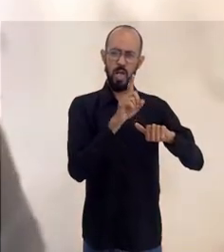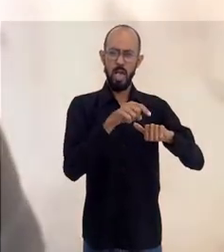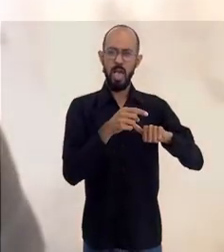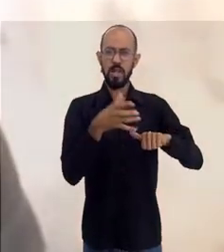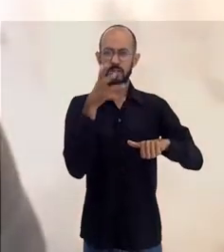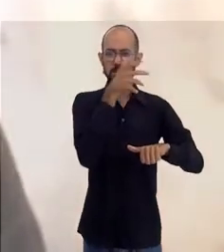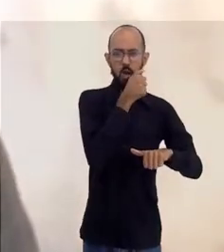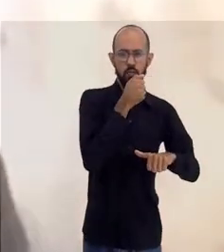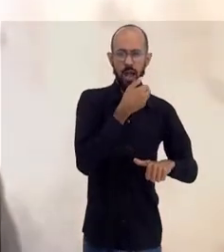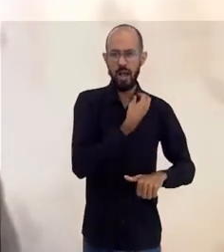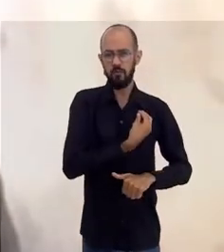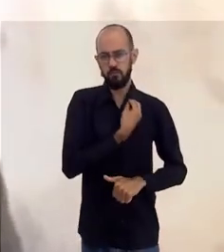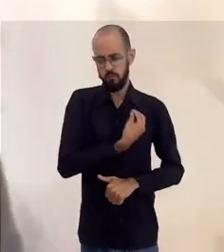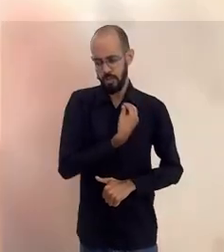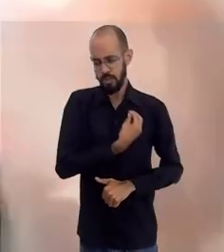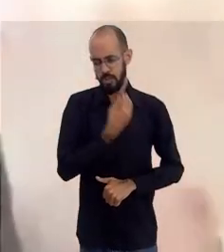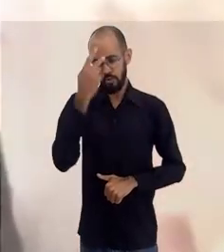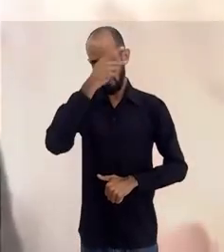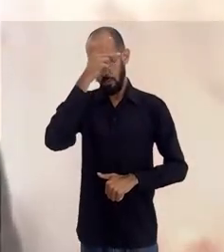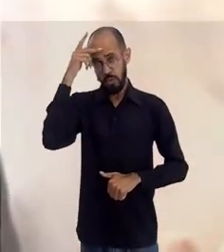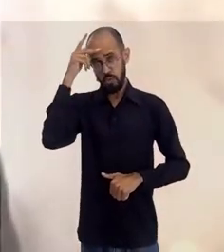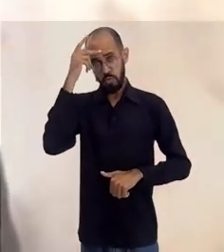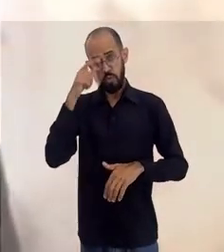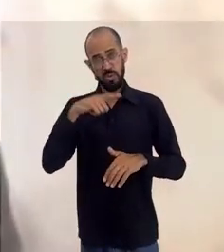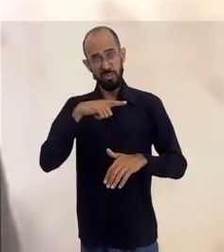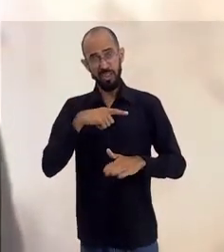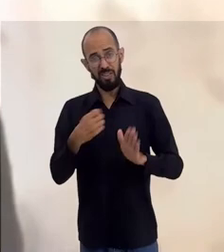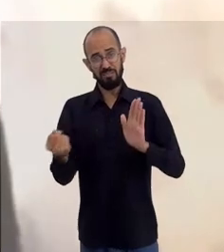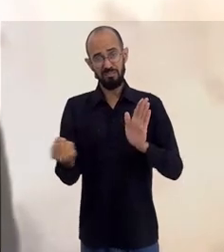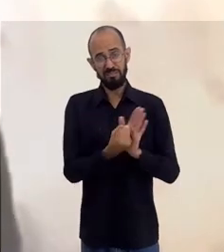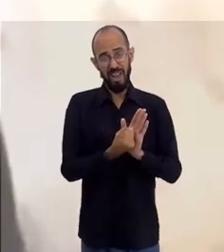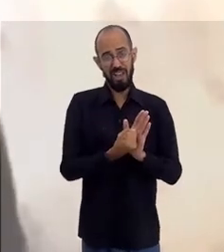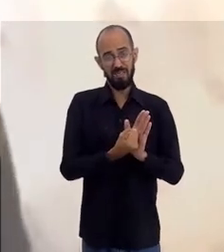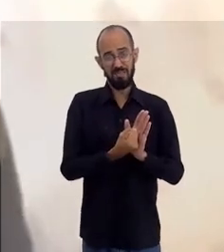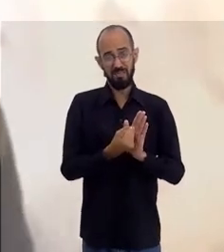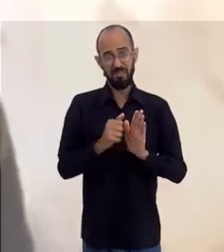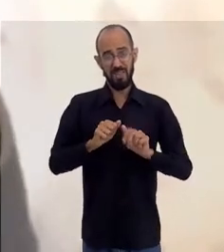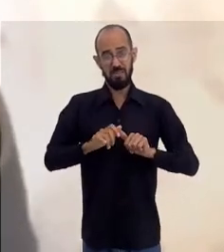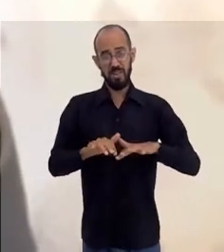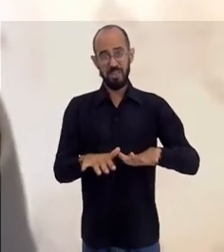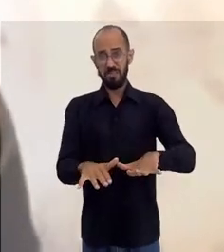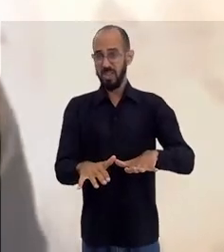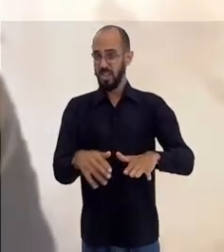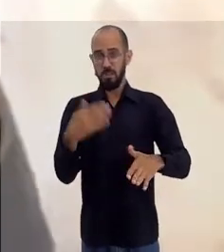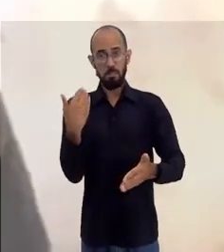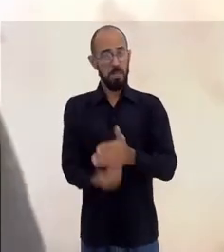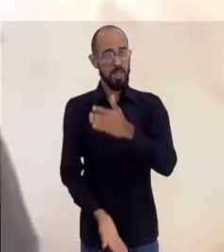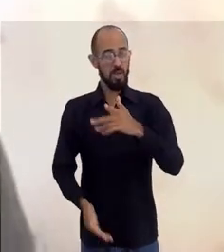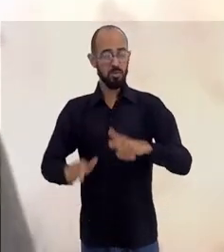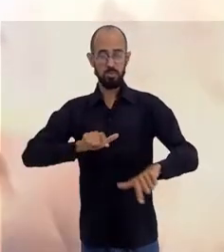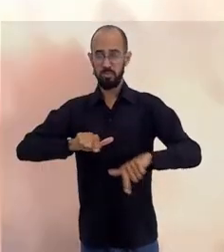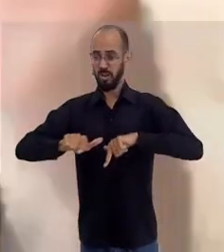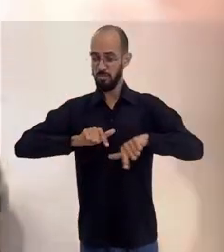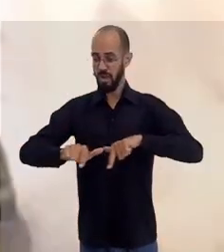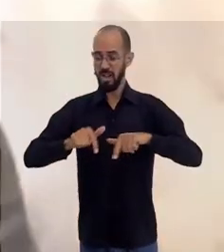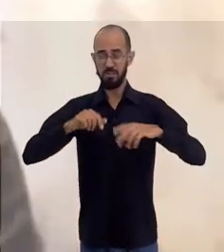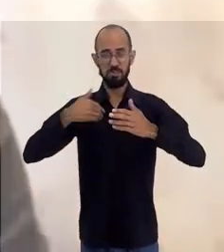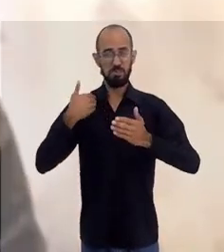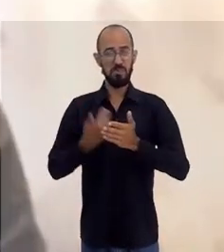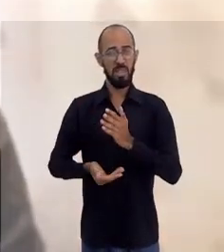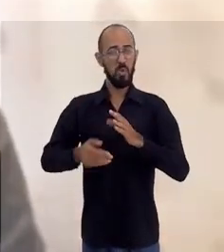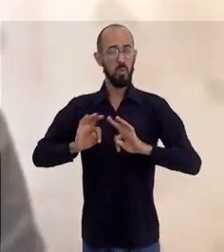resgatar a vida dessas pessoas que foi impactado por uma academia que perderam suas fontes de renda da noite para o dia perder o seu ponto